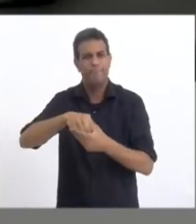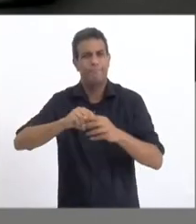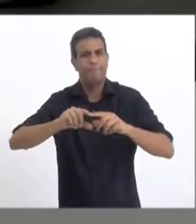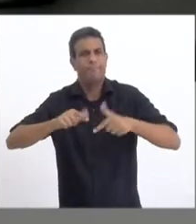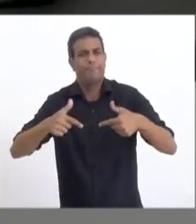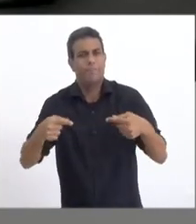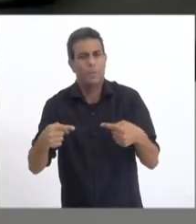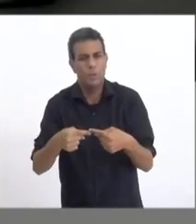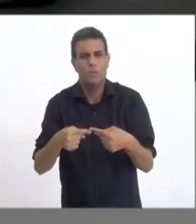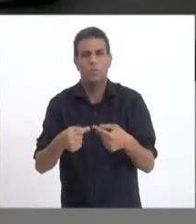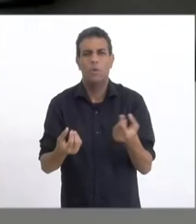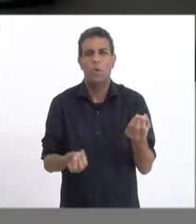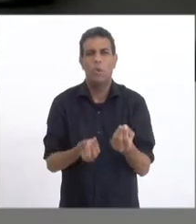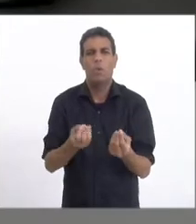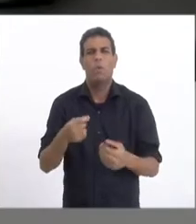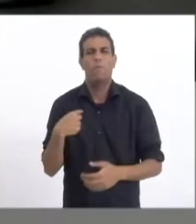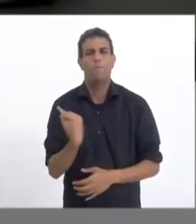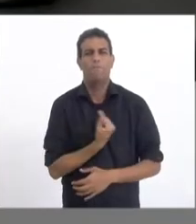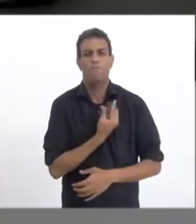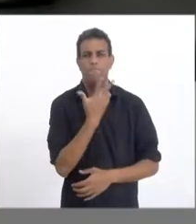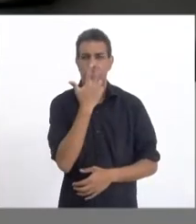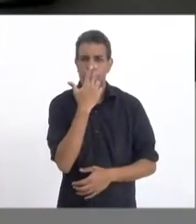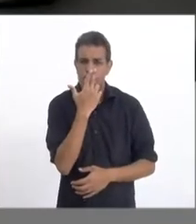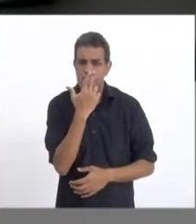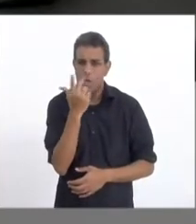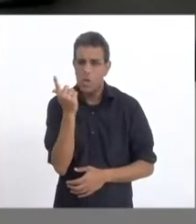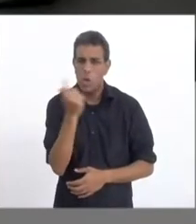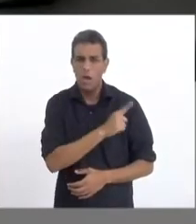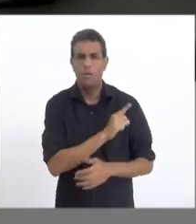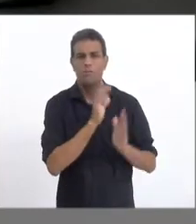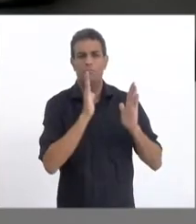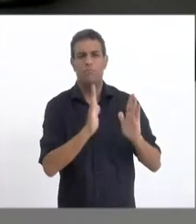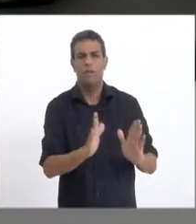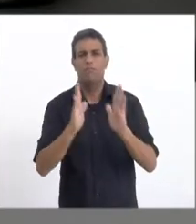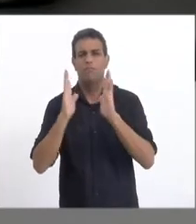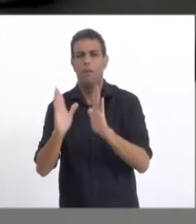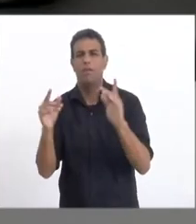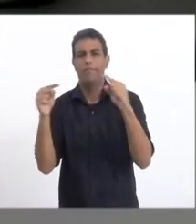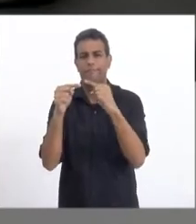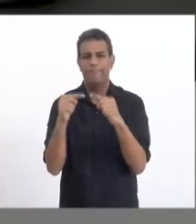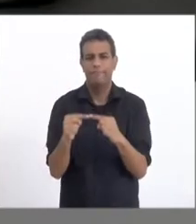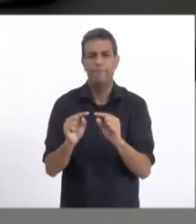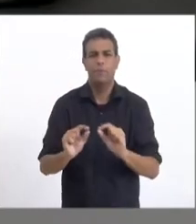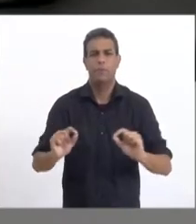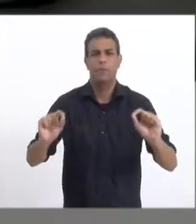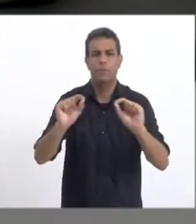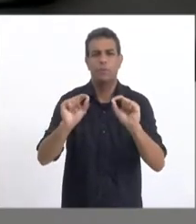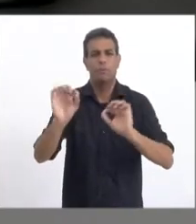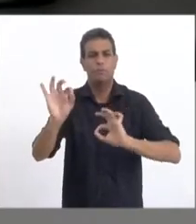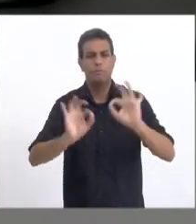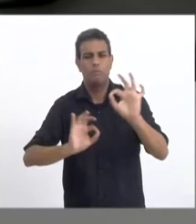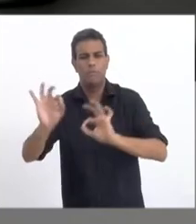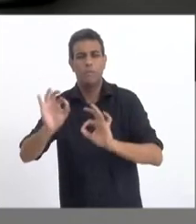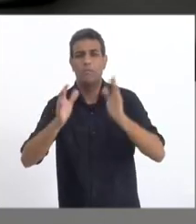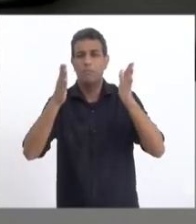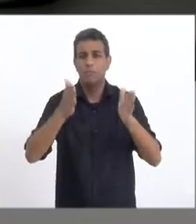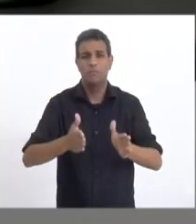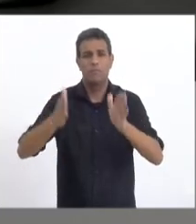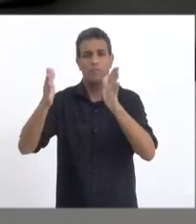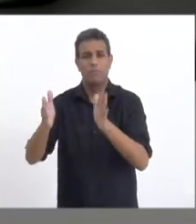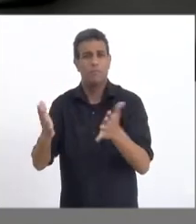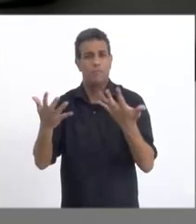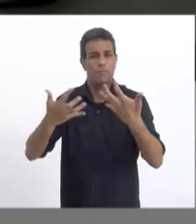mais macro, que essa resposta devolva-se para nós, como a questões de equipamentos que já